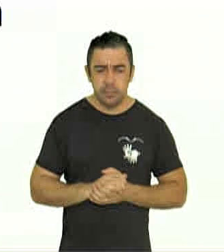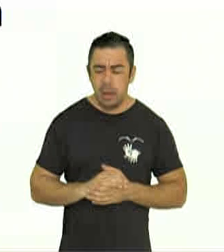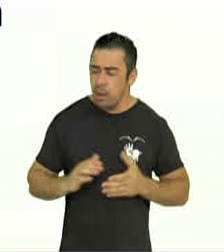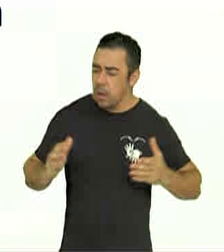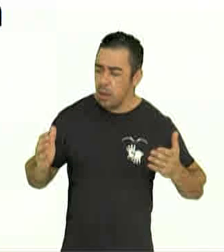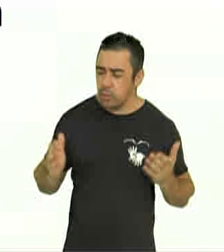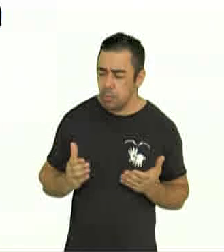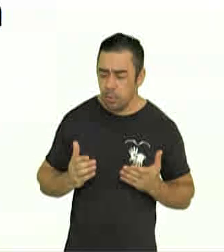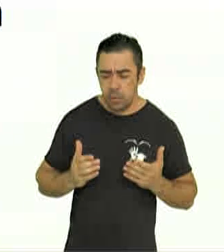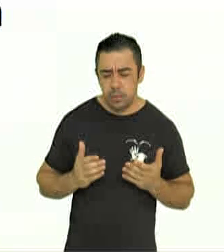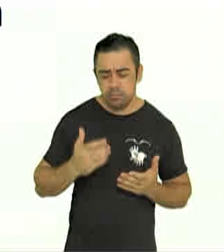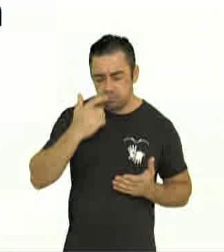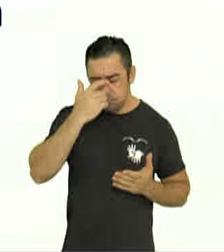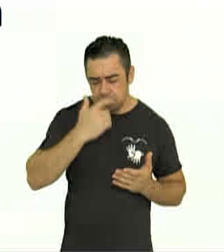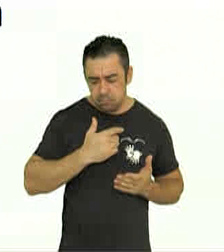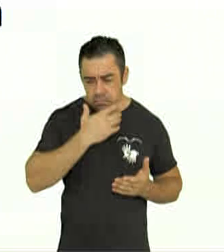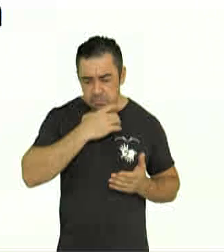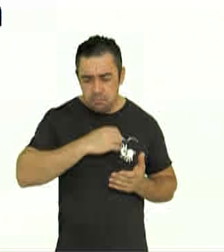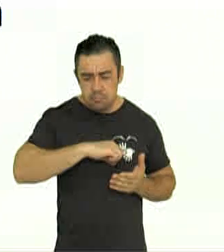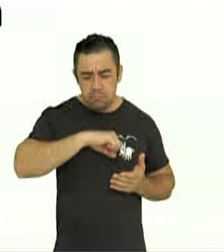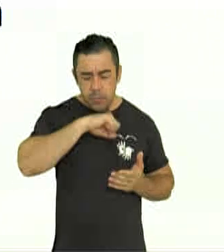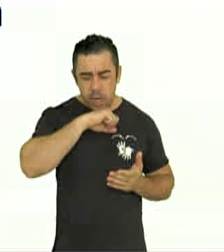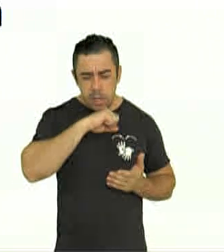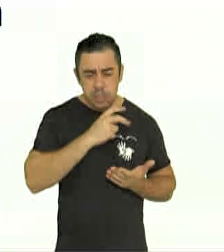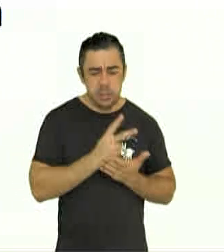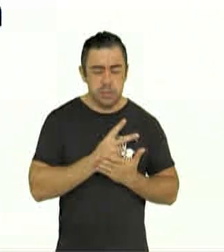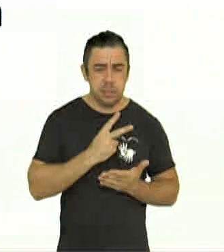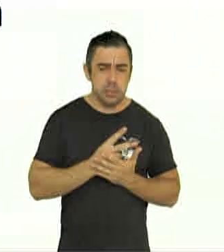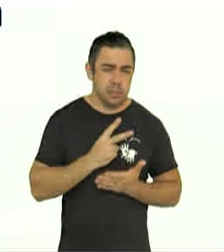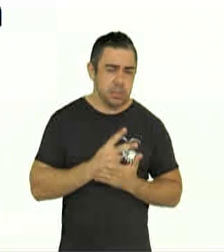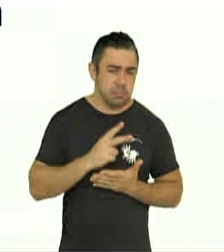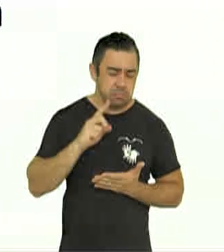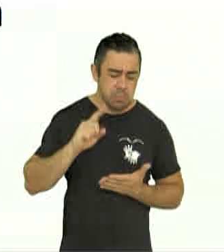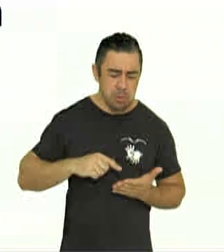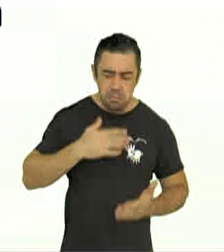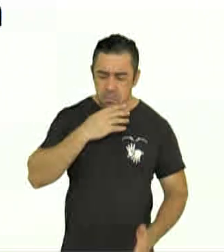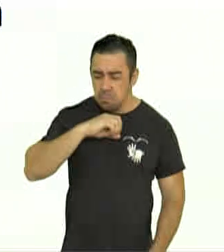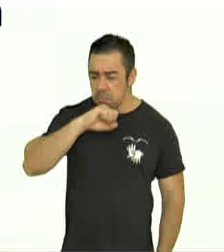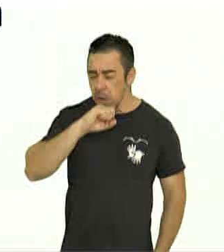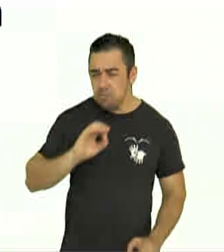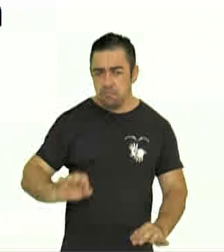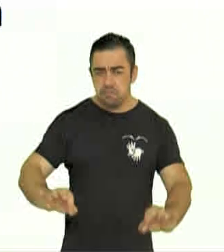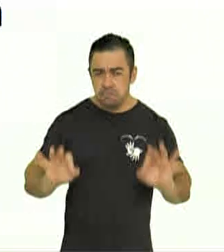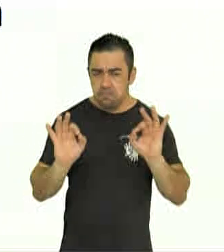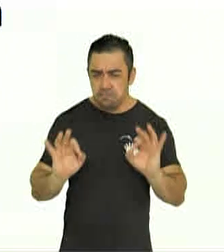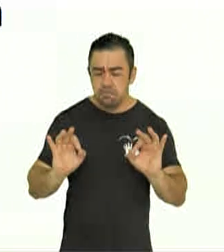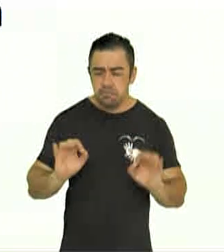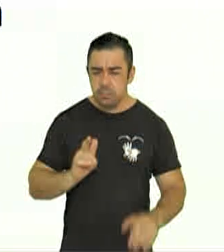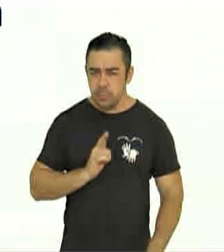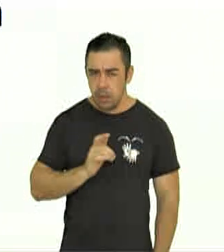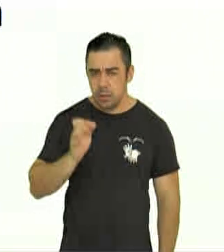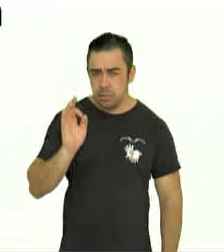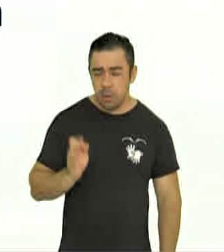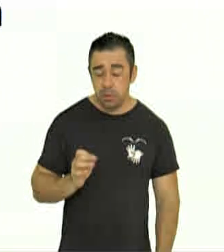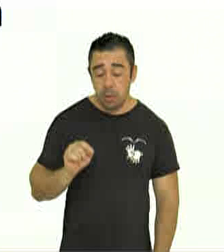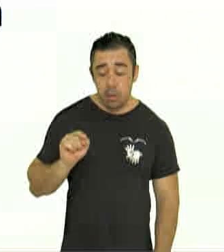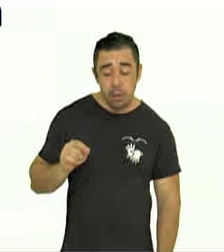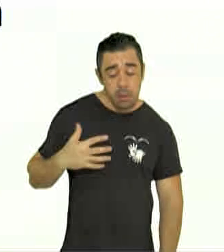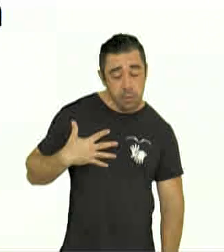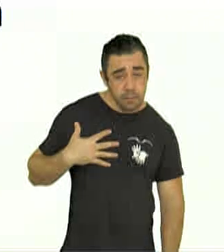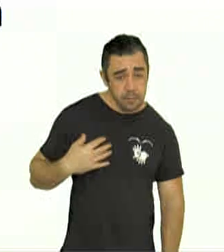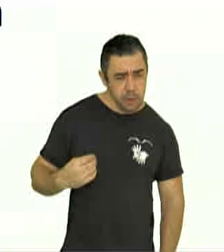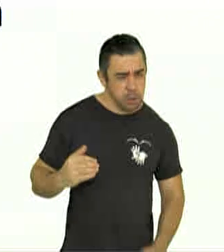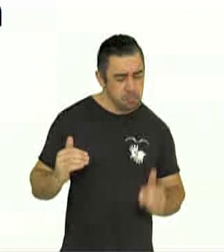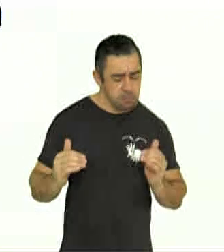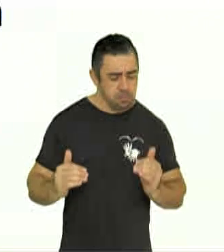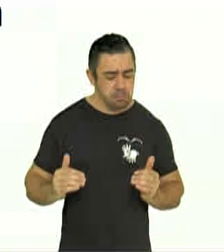que sempre dignifica a biografia. Será um pai excelente, ele tem certeza. Fará de seu filho a arena de